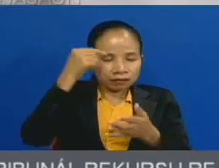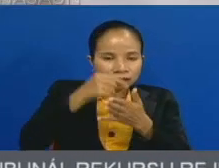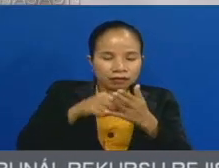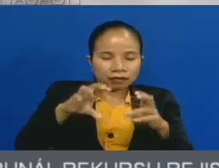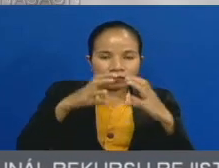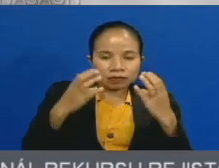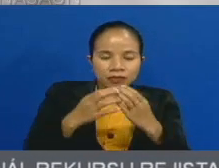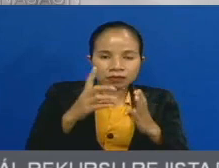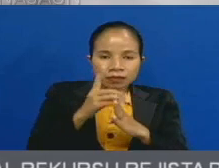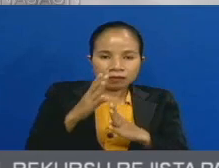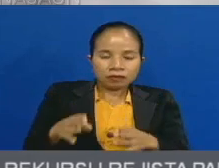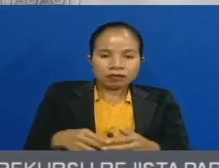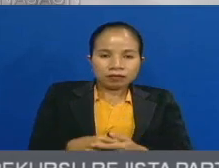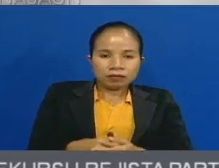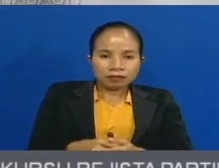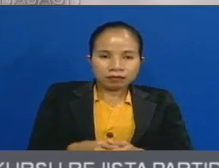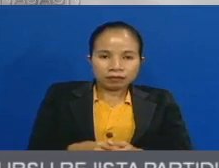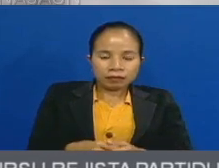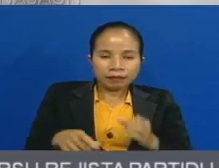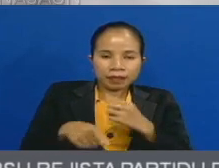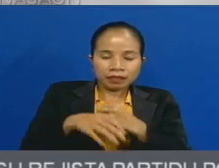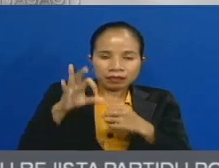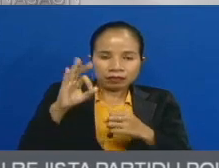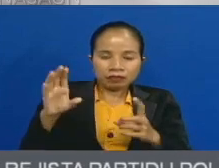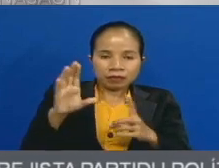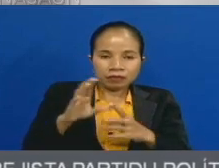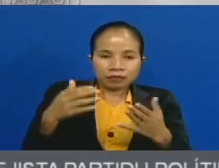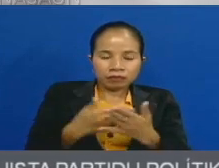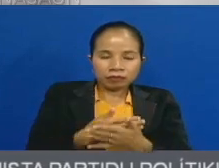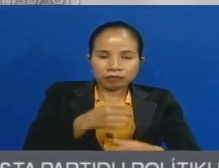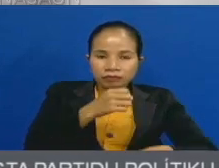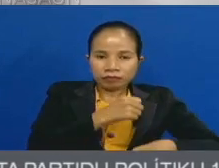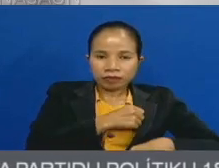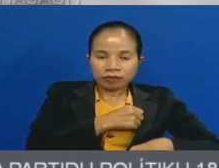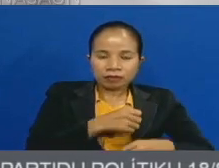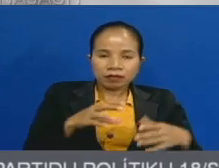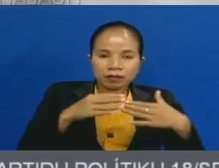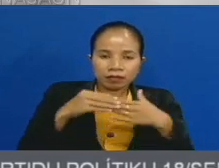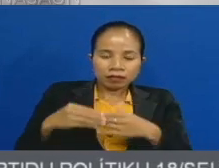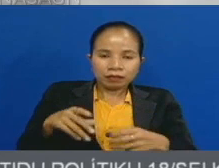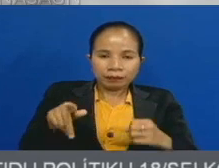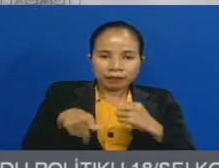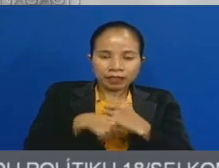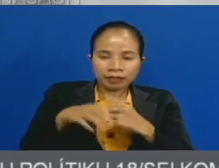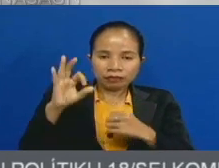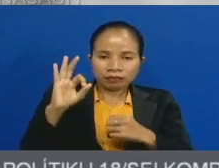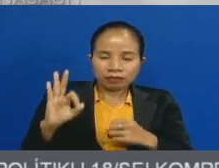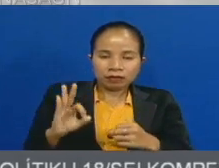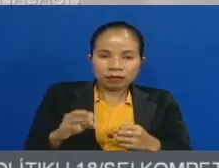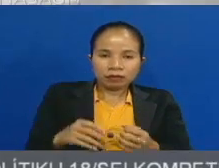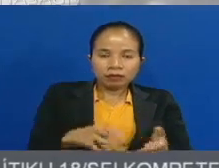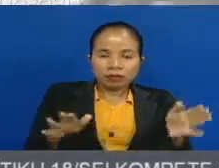Comissão Executivo, uba luta frente clandestina. Comandante Fon Falentir, no líder máximo Fretilinha, Tony